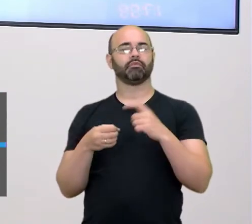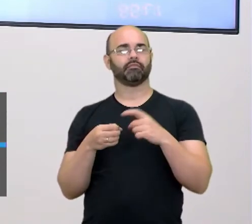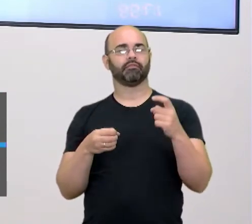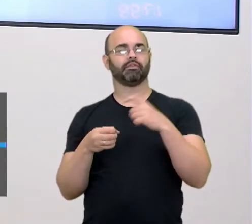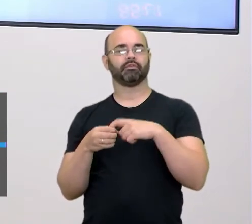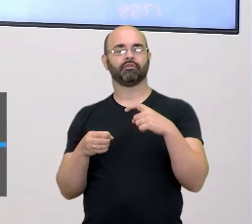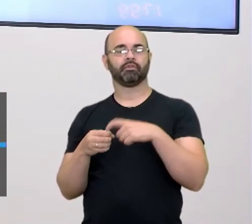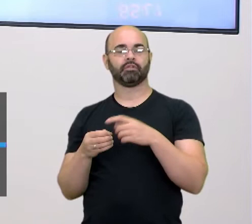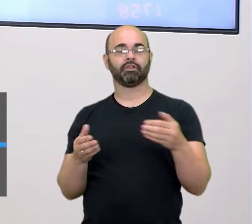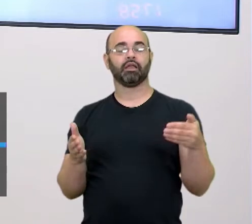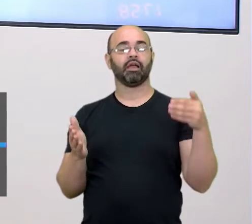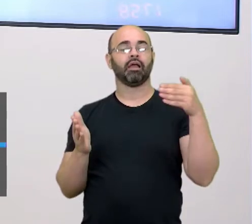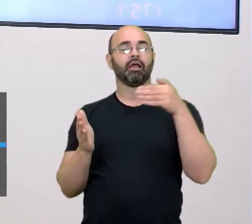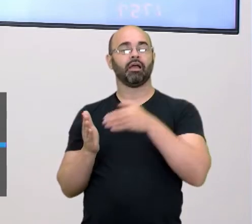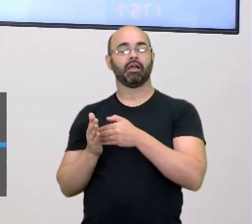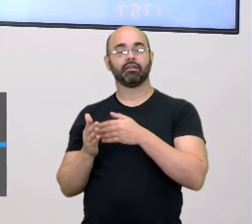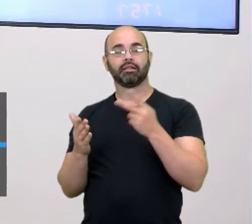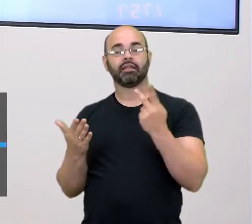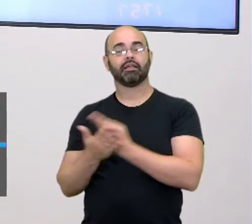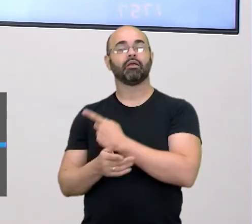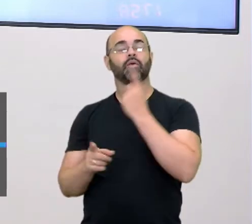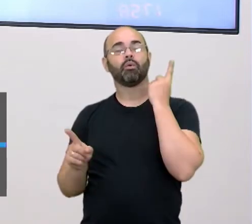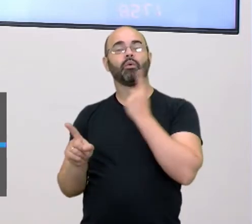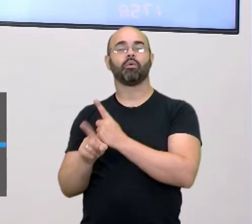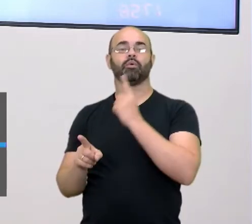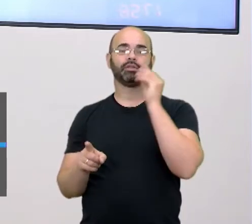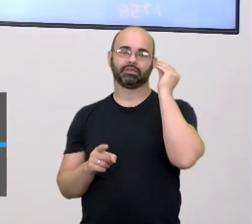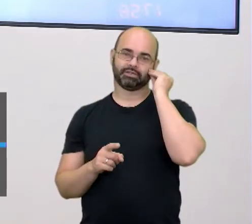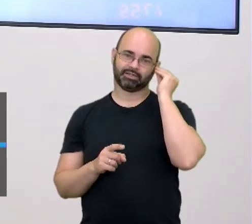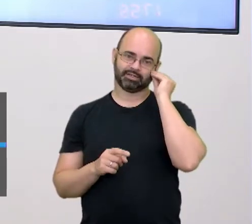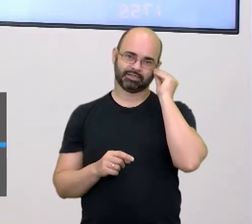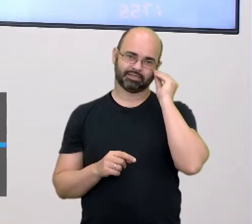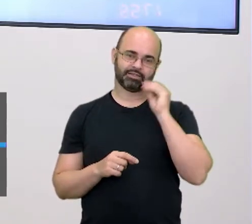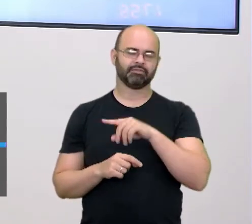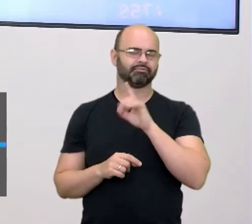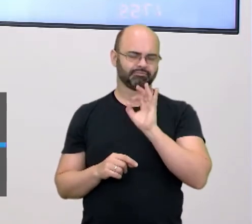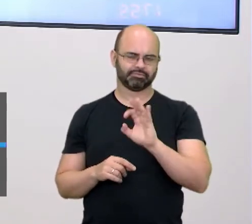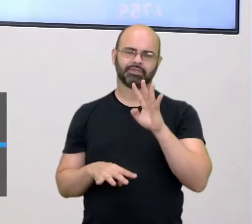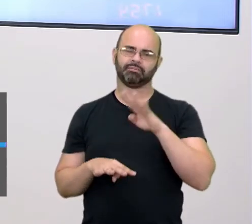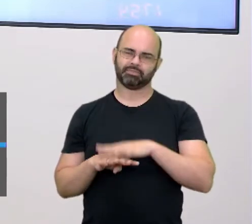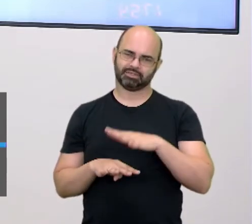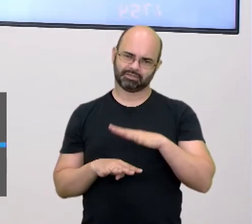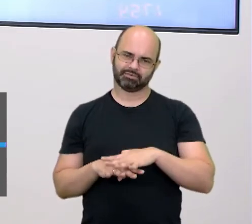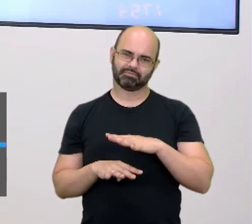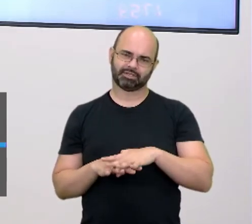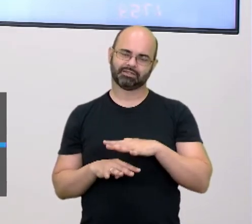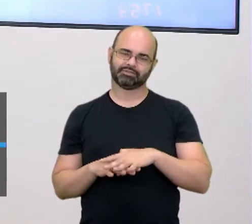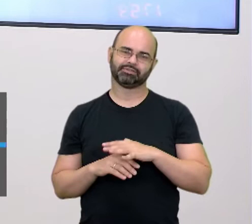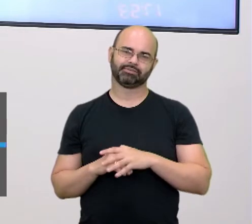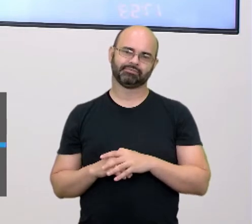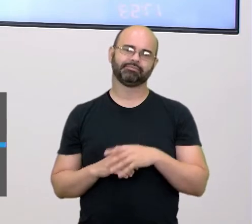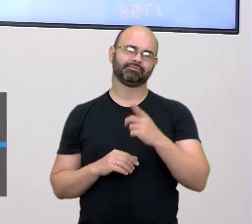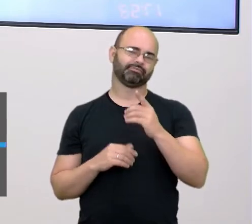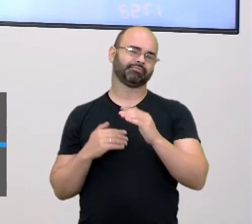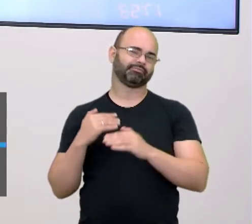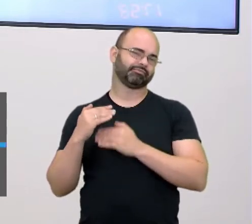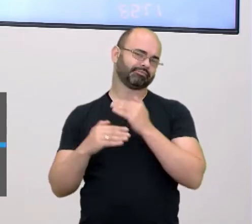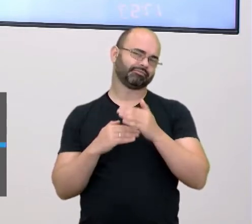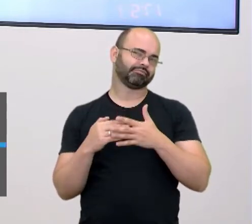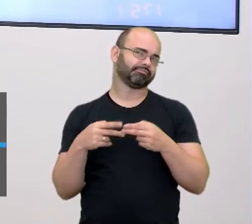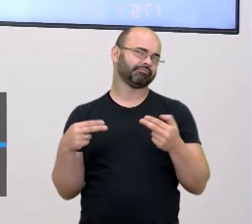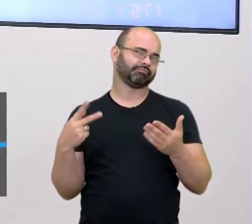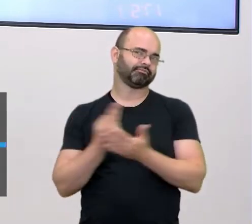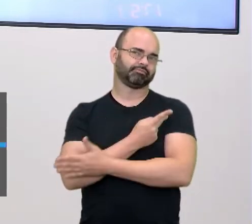até encontrar um erro, né? Então isso aí é muito matemática mesmo. Então você tem lá o desenvolvimento de uma